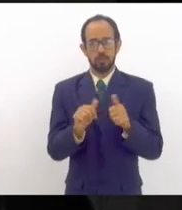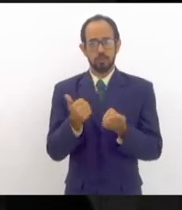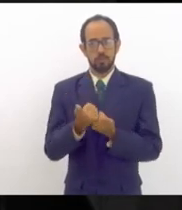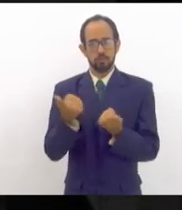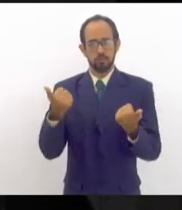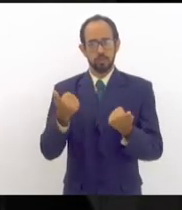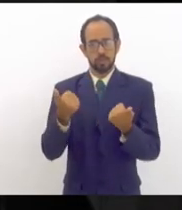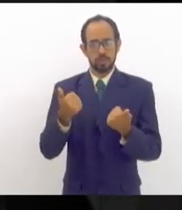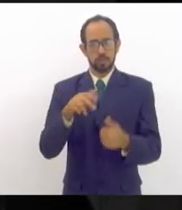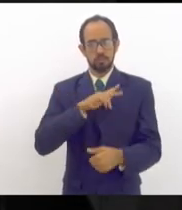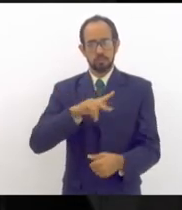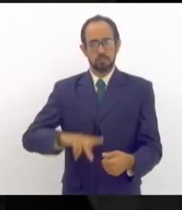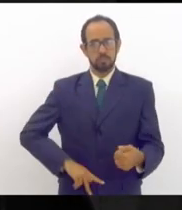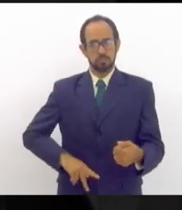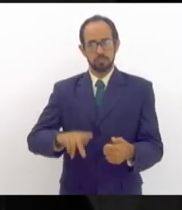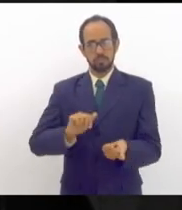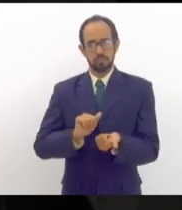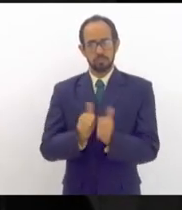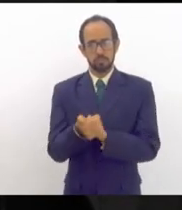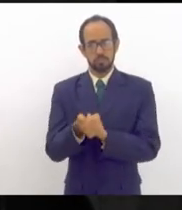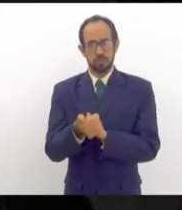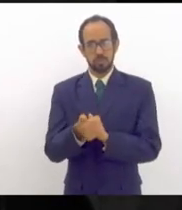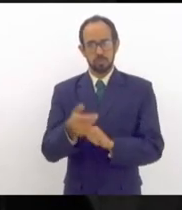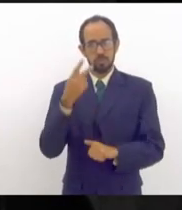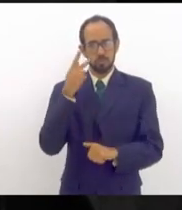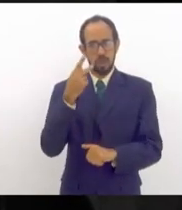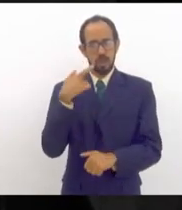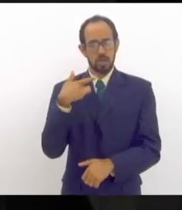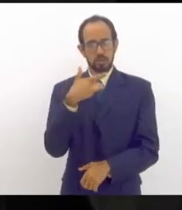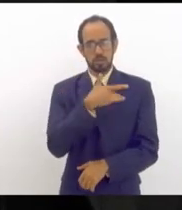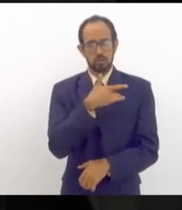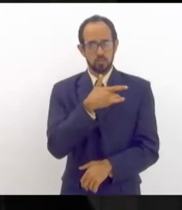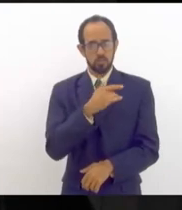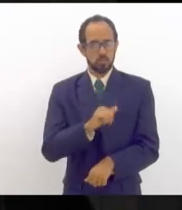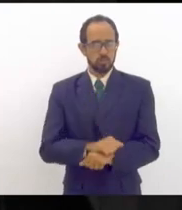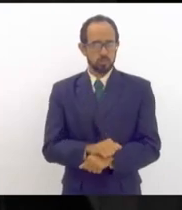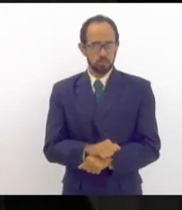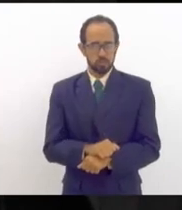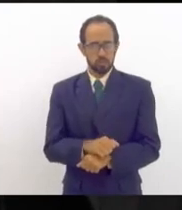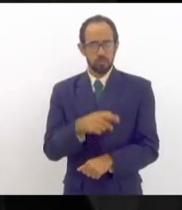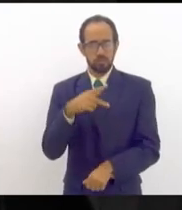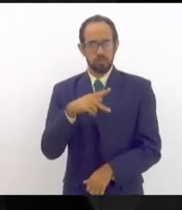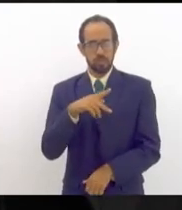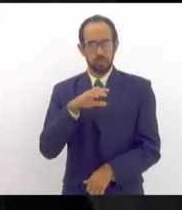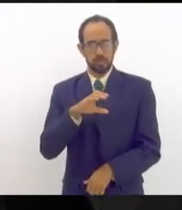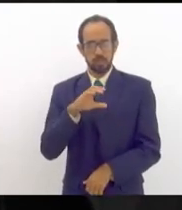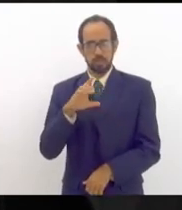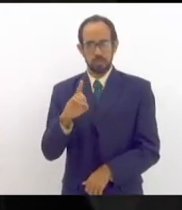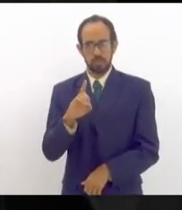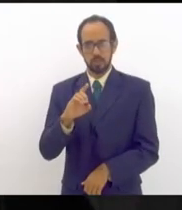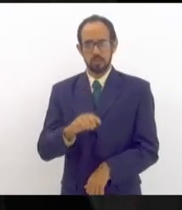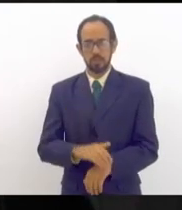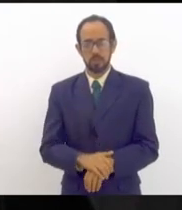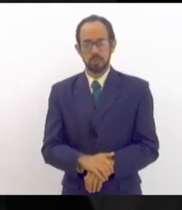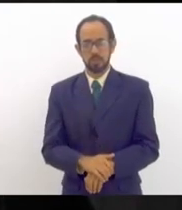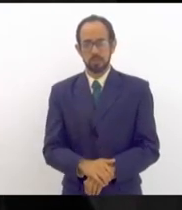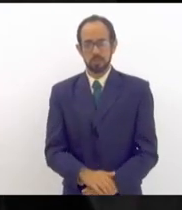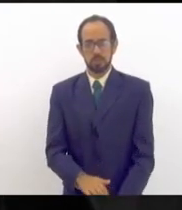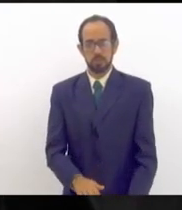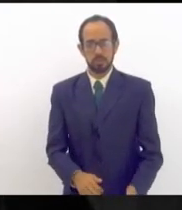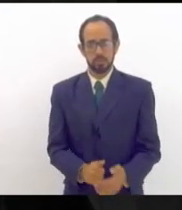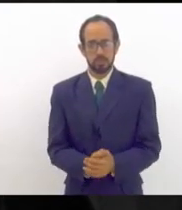vice-presidência de esporte para a saúde pcd e o governador